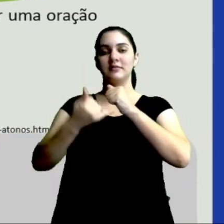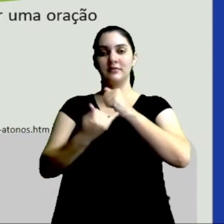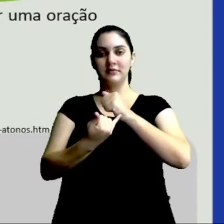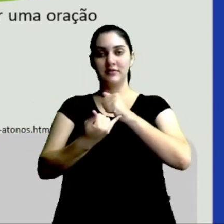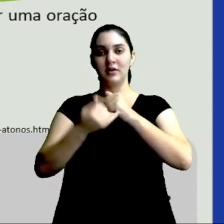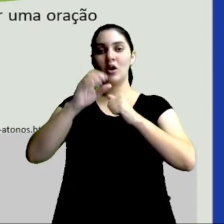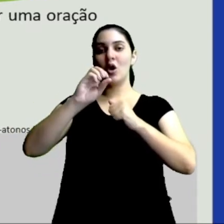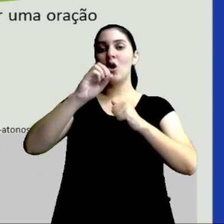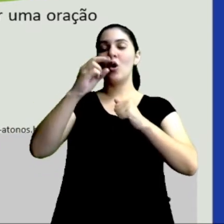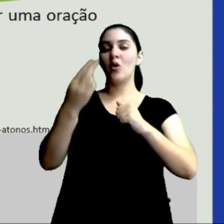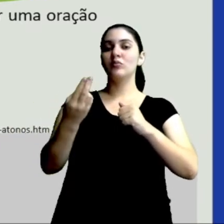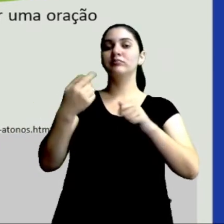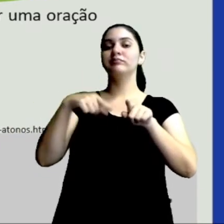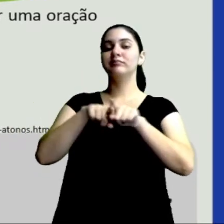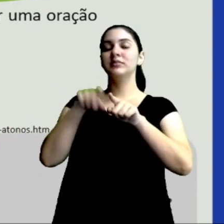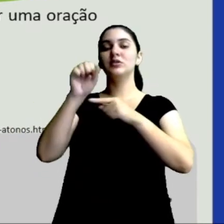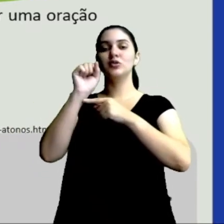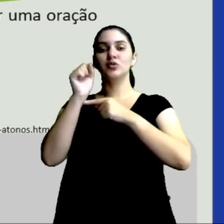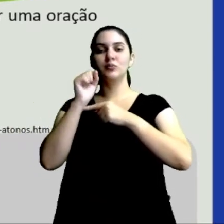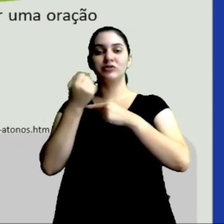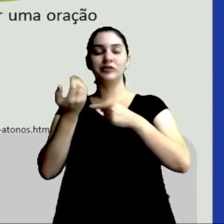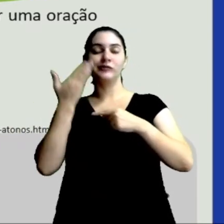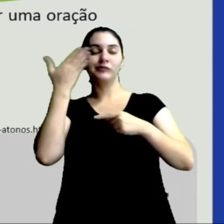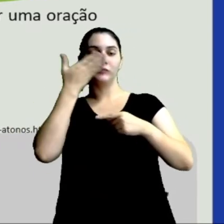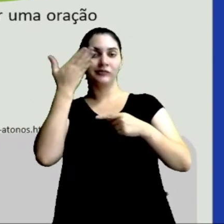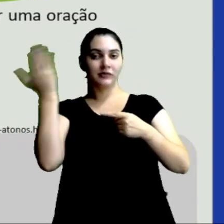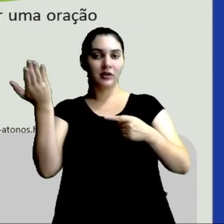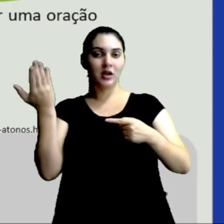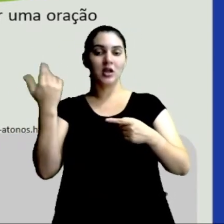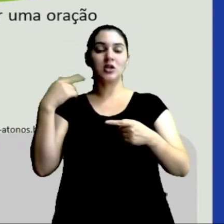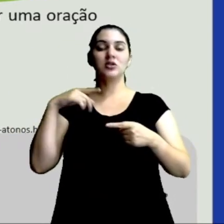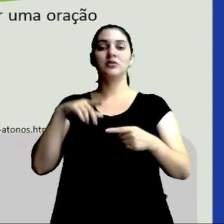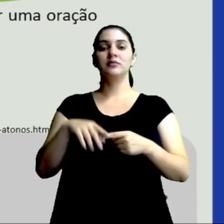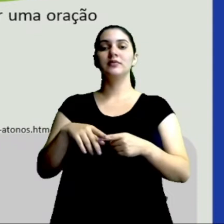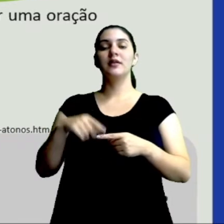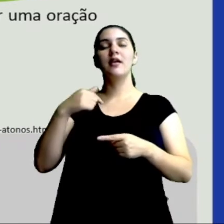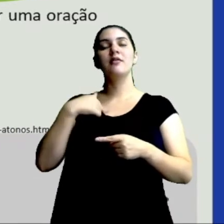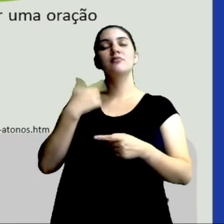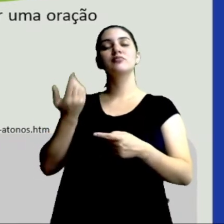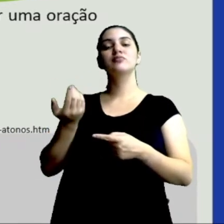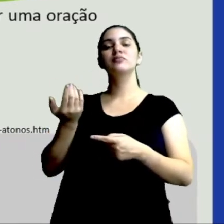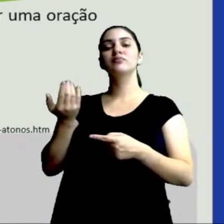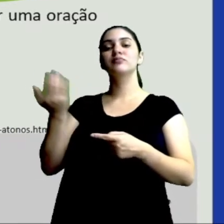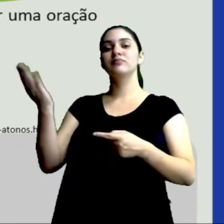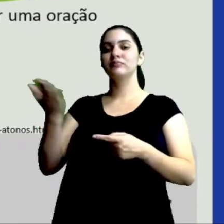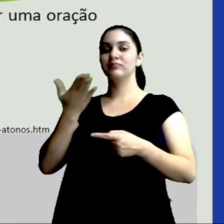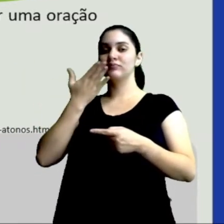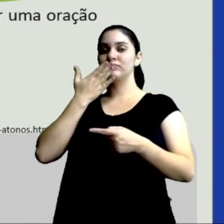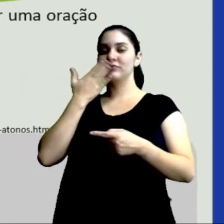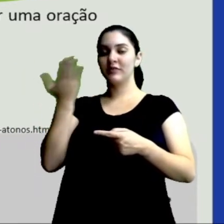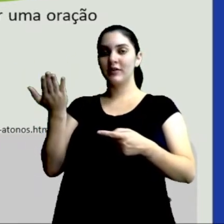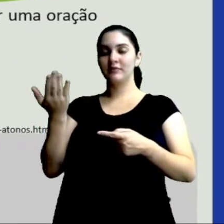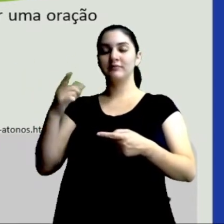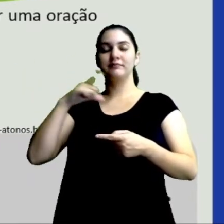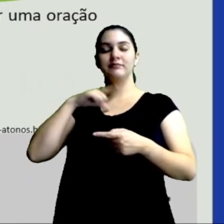substantivos abstratos. Então, exemplo ali, sou-te fiel, tenha-me